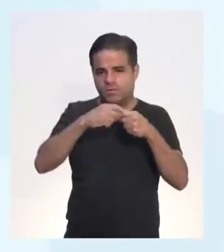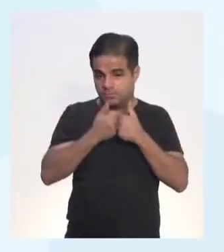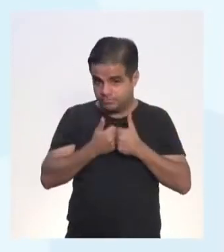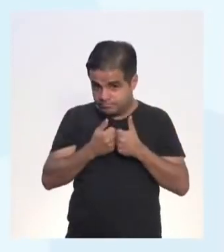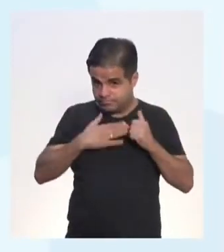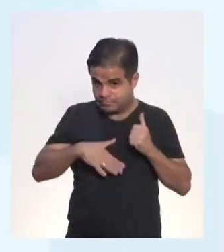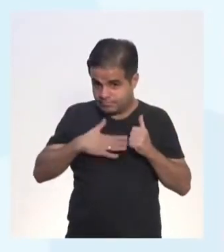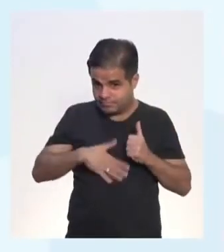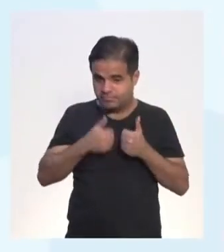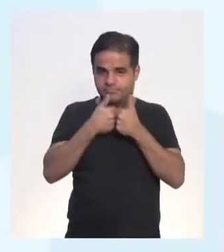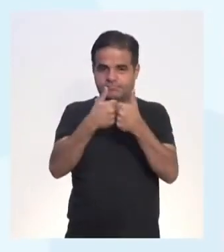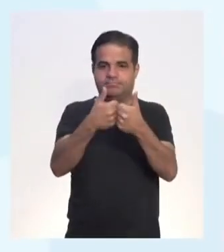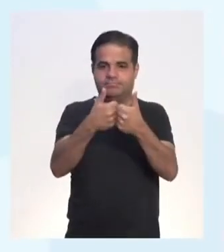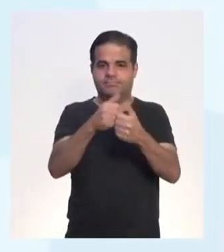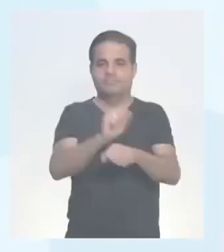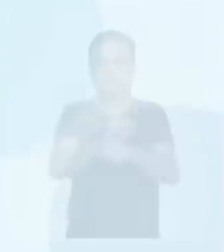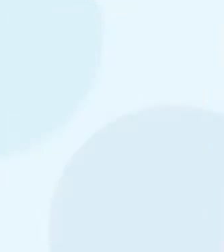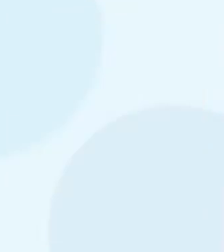Tranquilo.